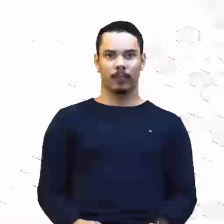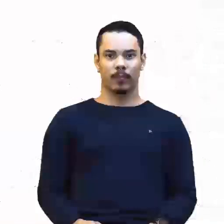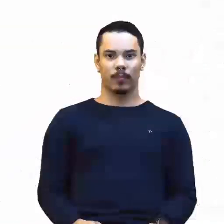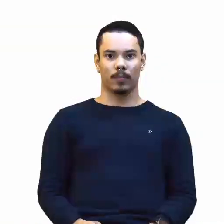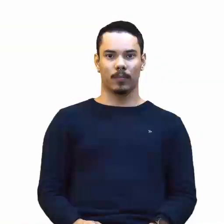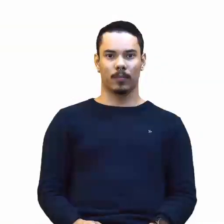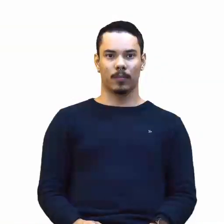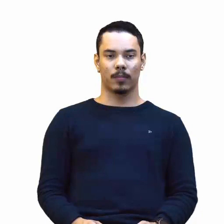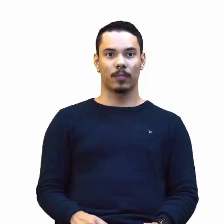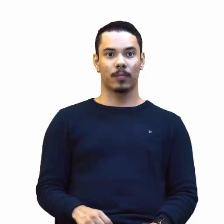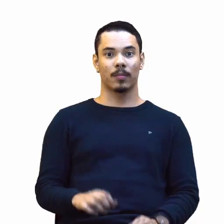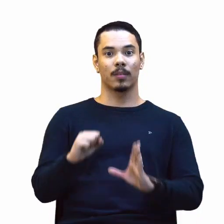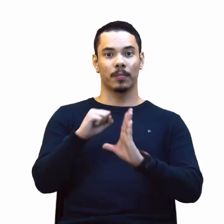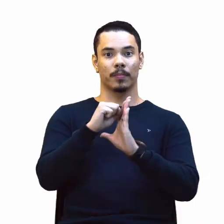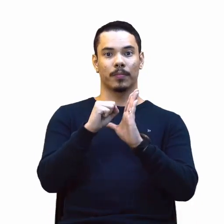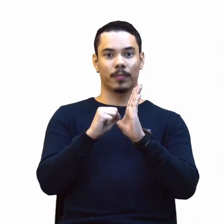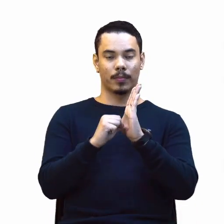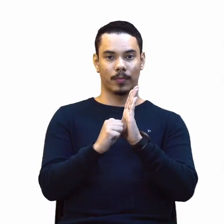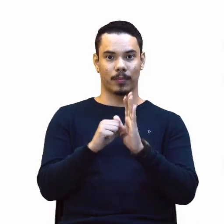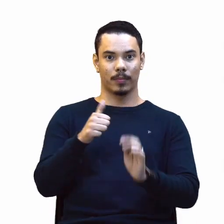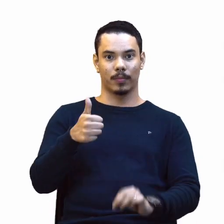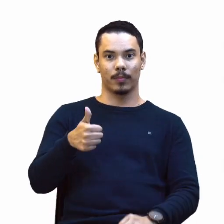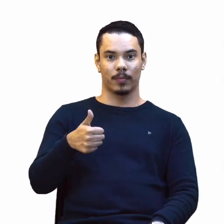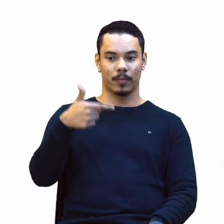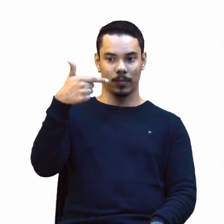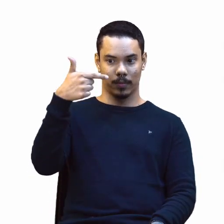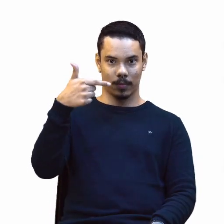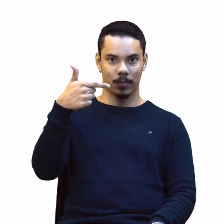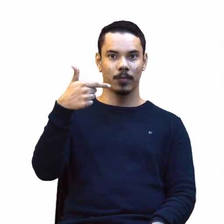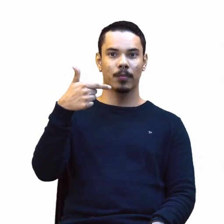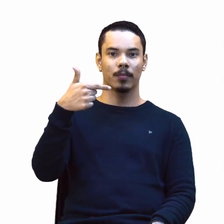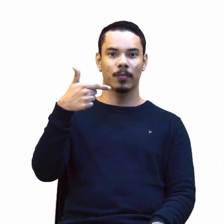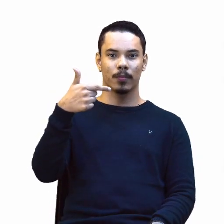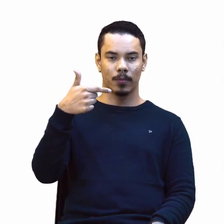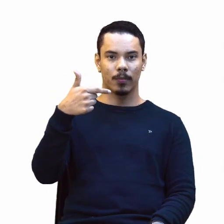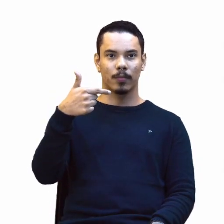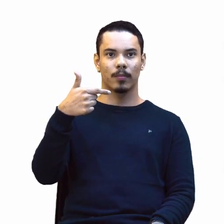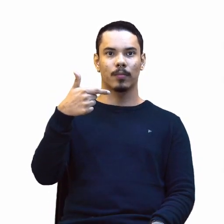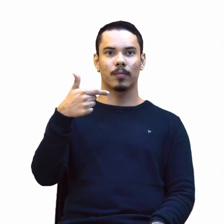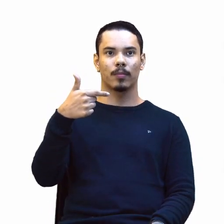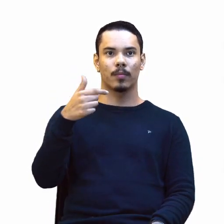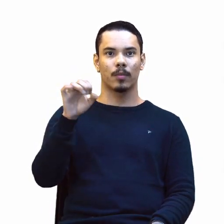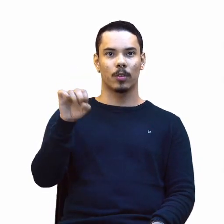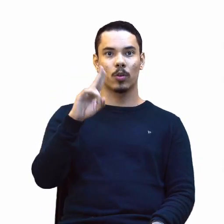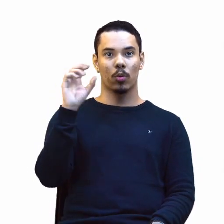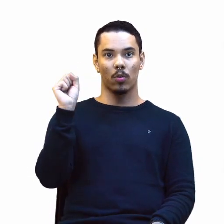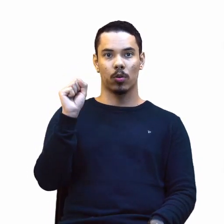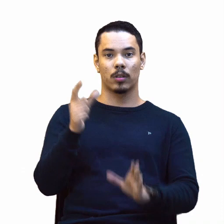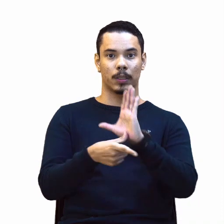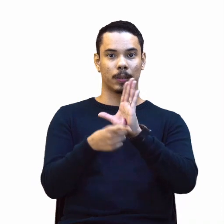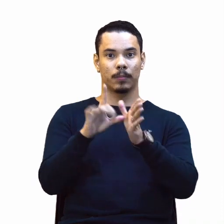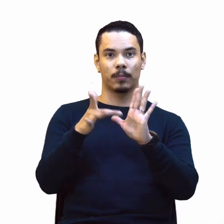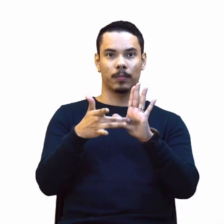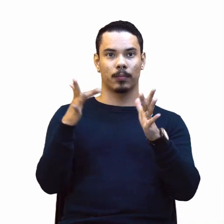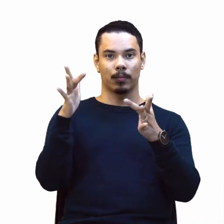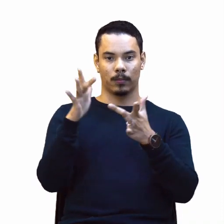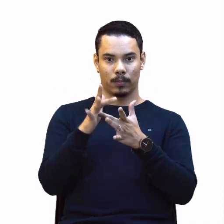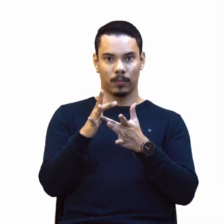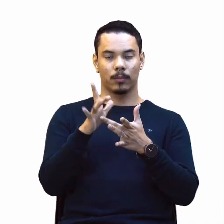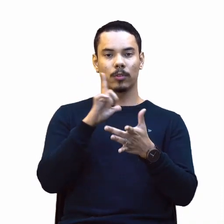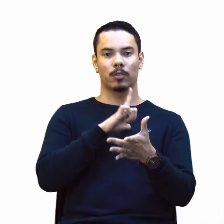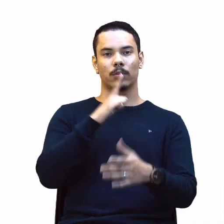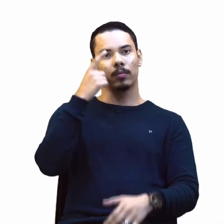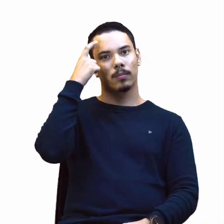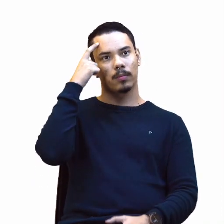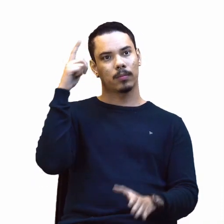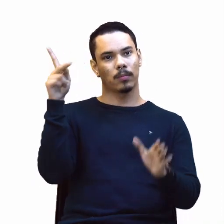Entre os séculos, né, 12 a 8 a.C., ainda predominava o quê? O pensamento mítico,